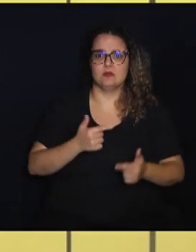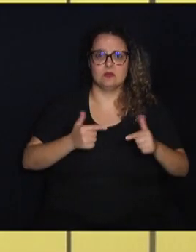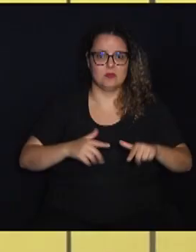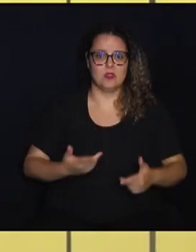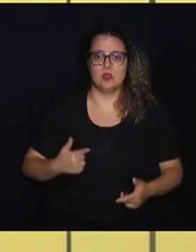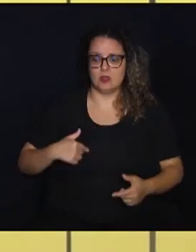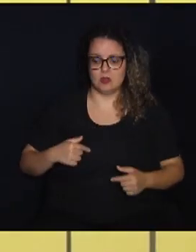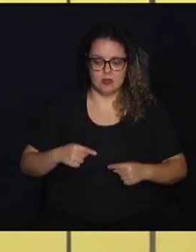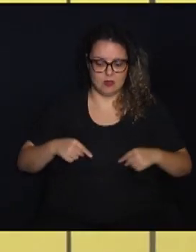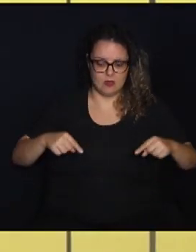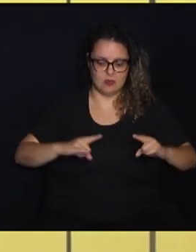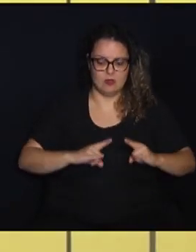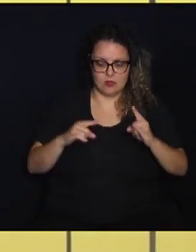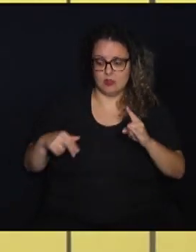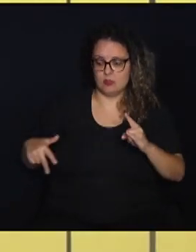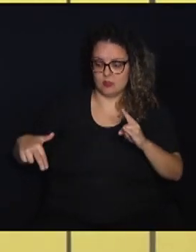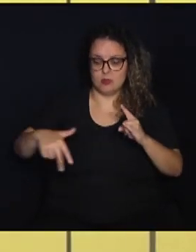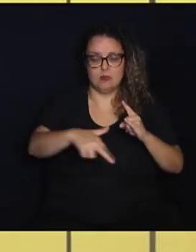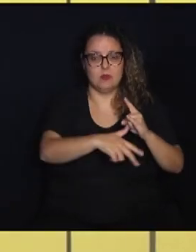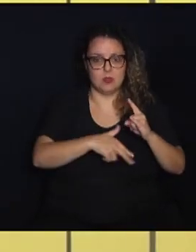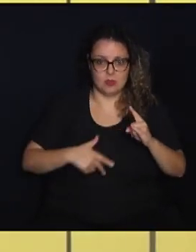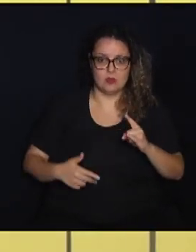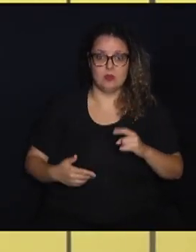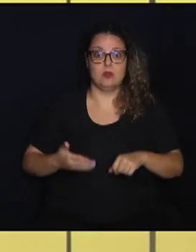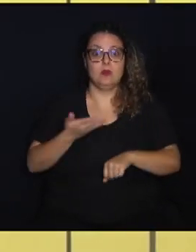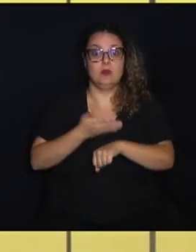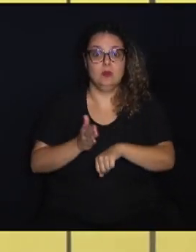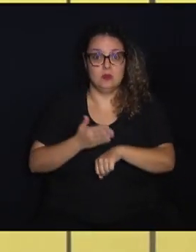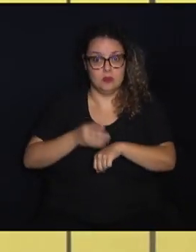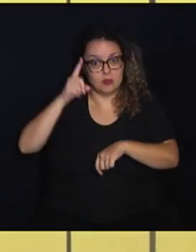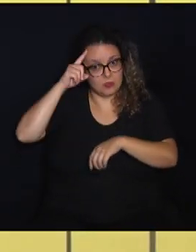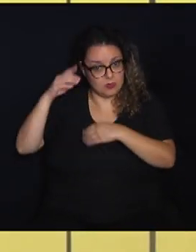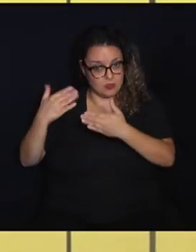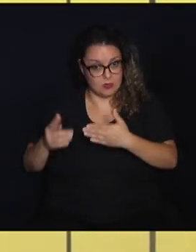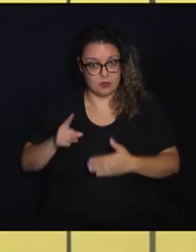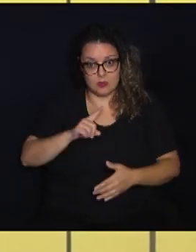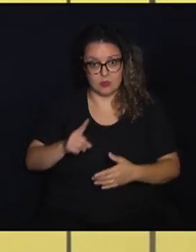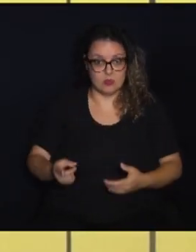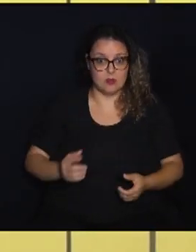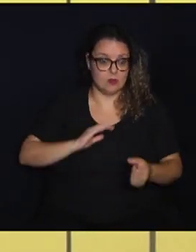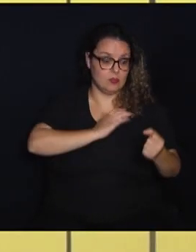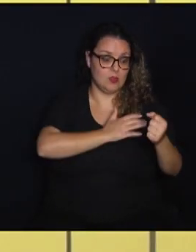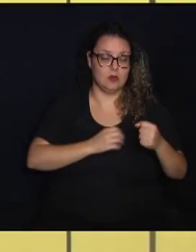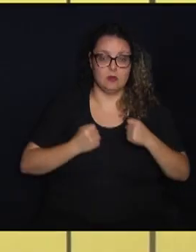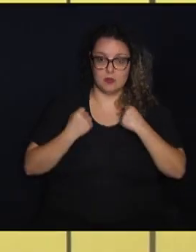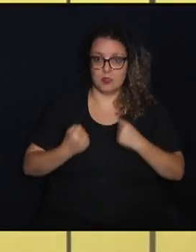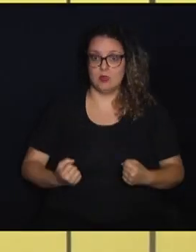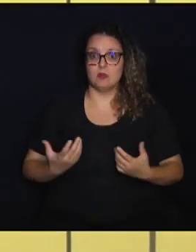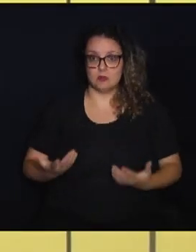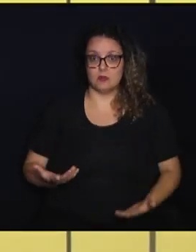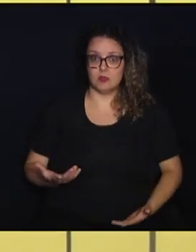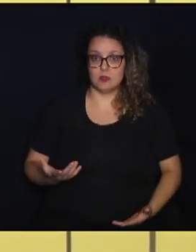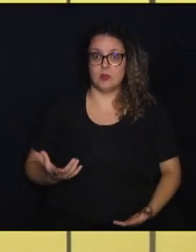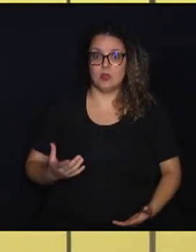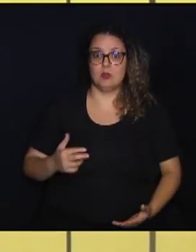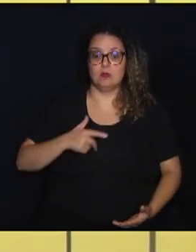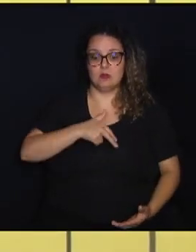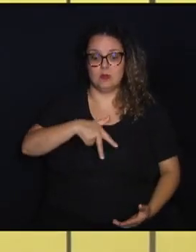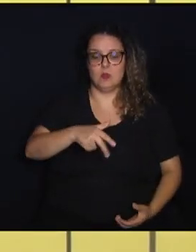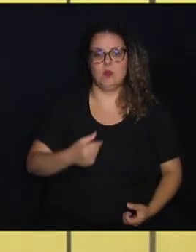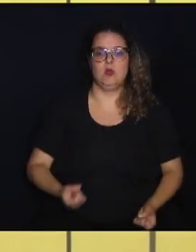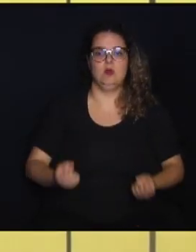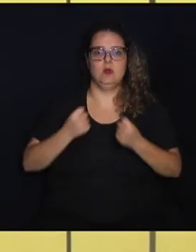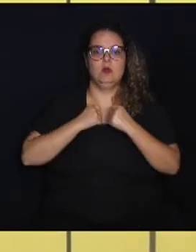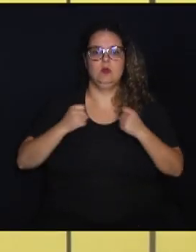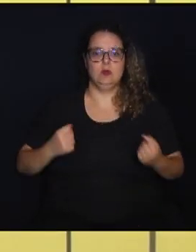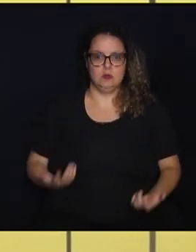quarteirão. Para que a rotina do exercício em si, não aquela musculação, aquele treinamento, mas o fato de sair para fazer exercício não